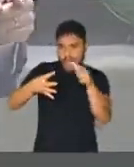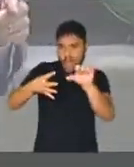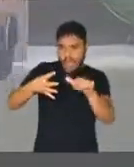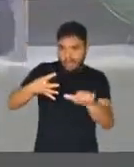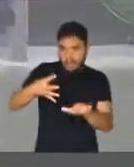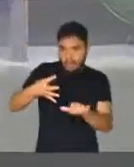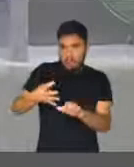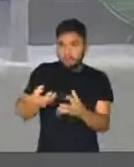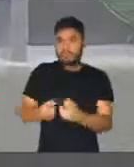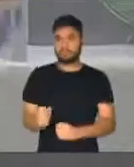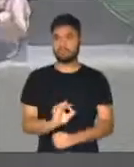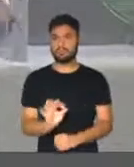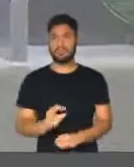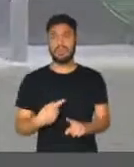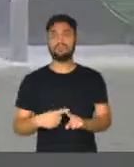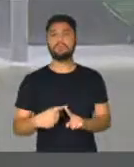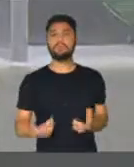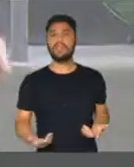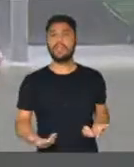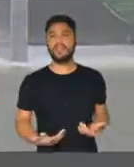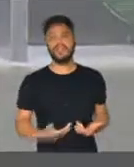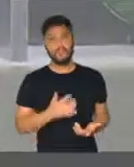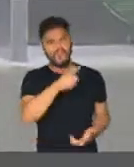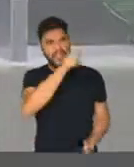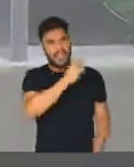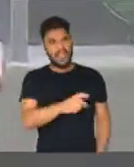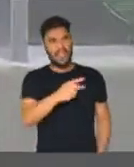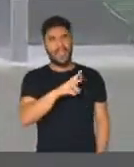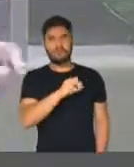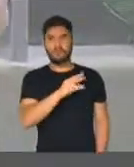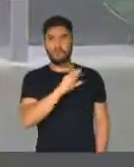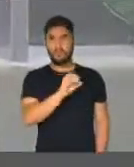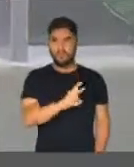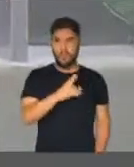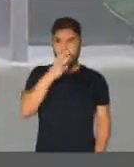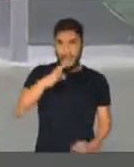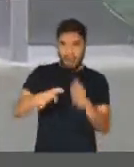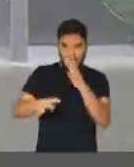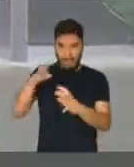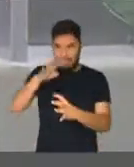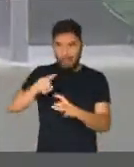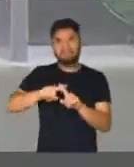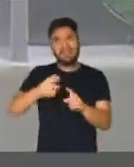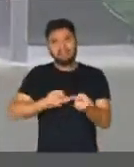exatamente pela forma leviana em que faz suas denúncias.